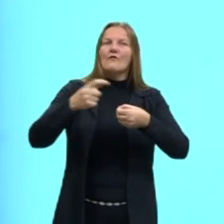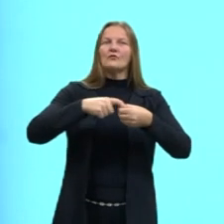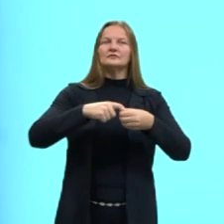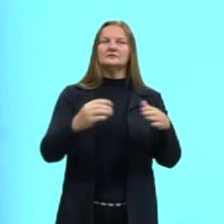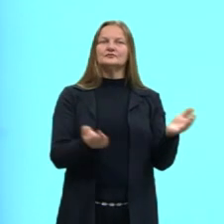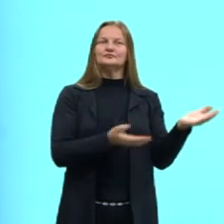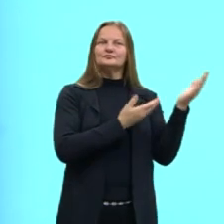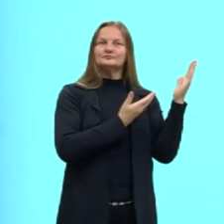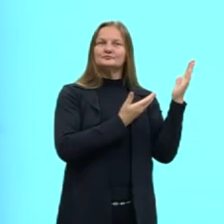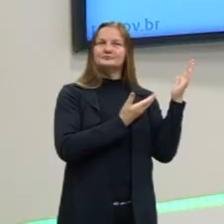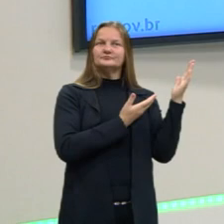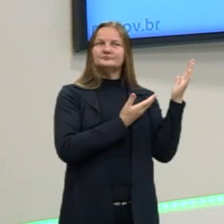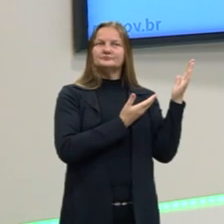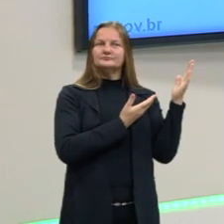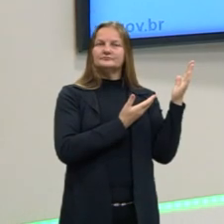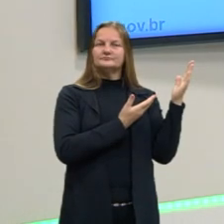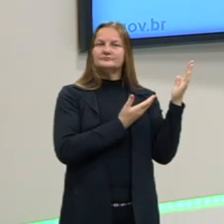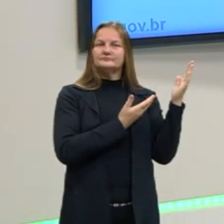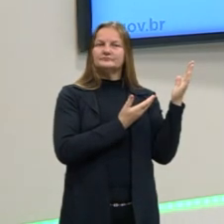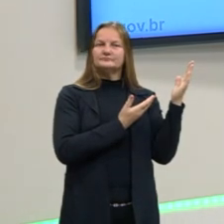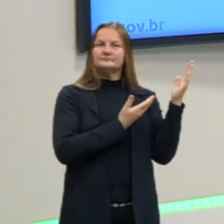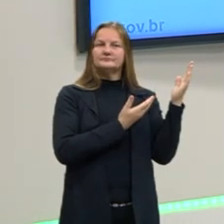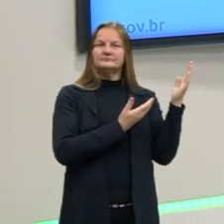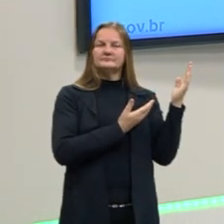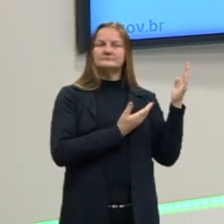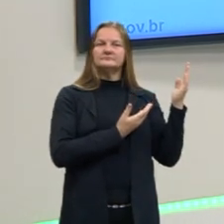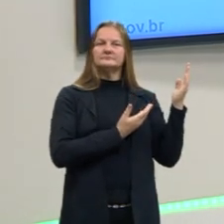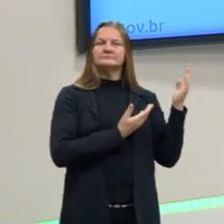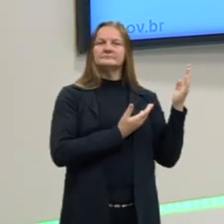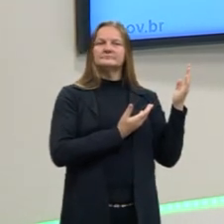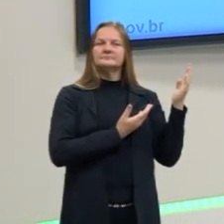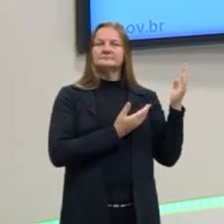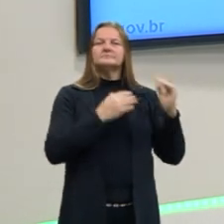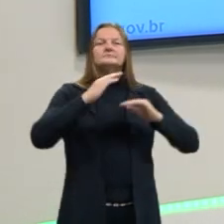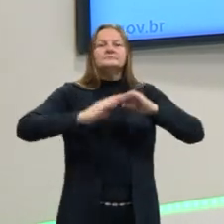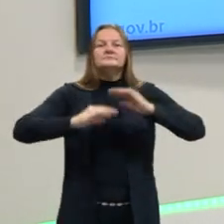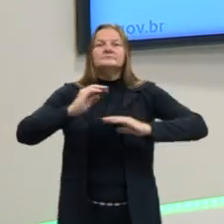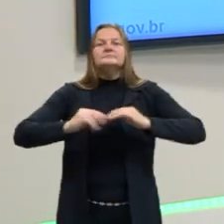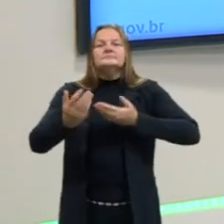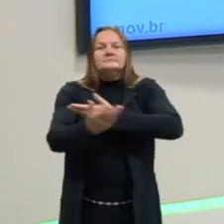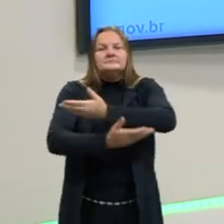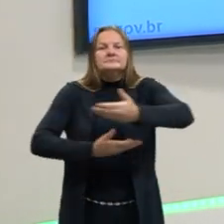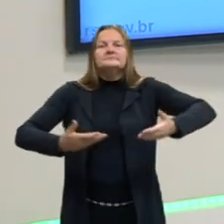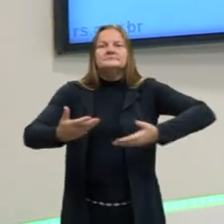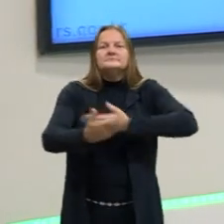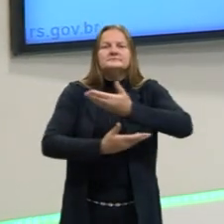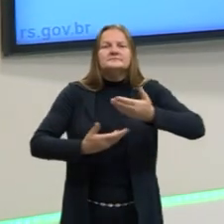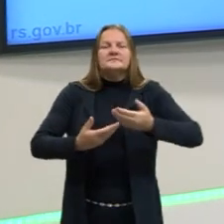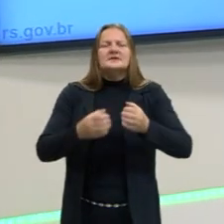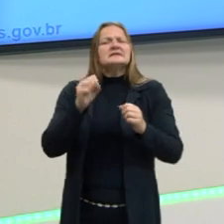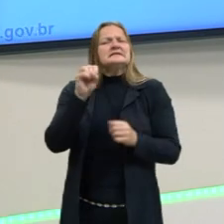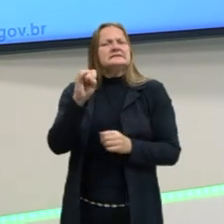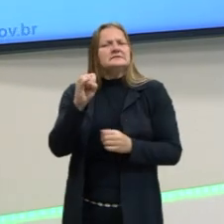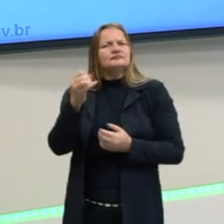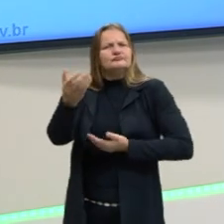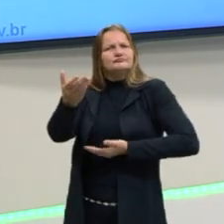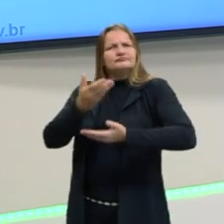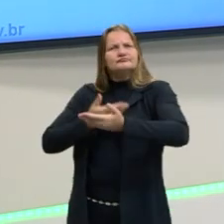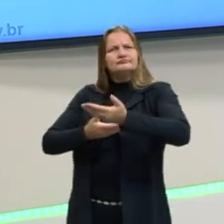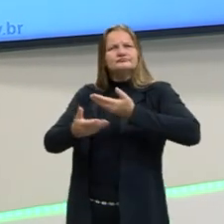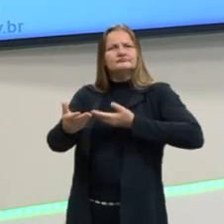lá para o nosso ato de compartilhar é quando a gente fala falei do átomo de compartilhar se a gente tem prejuízo quando a gente compartilha